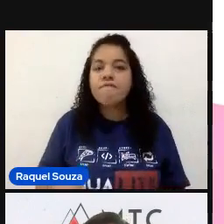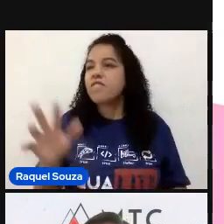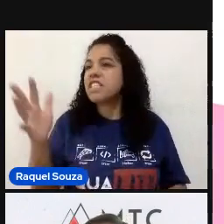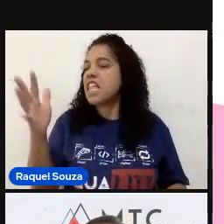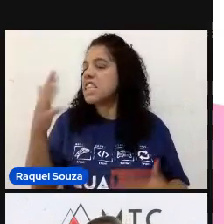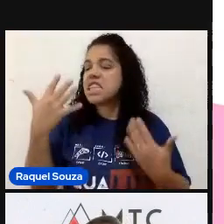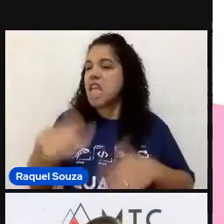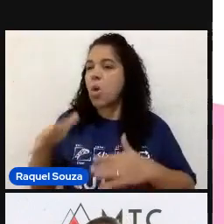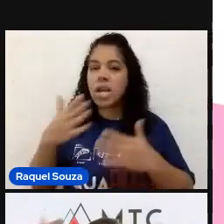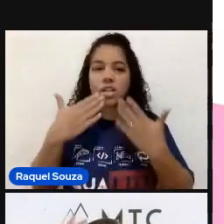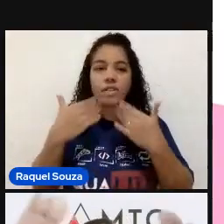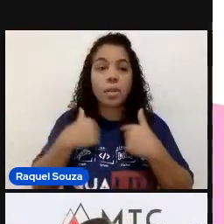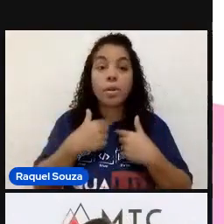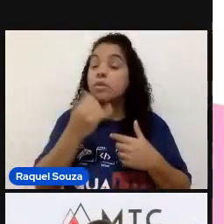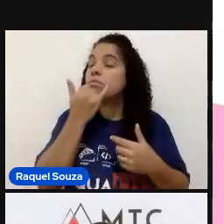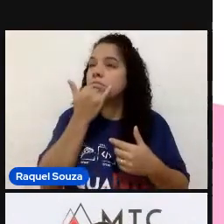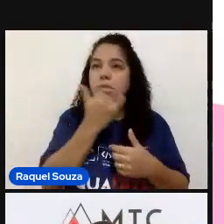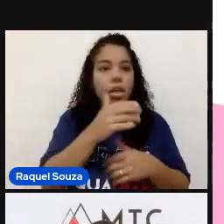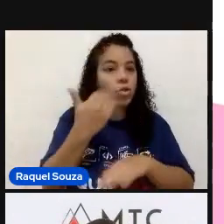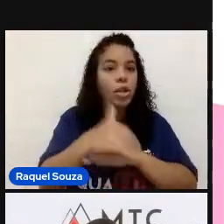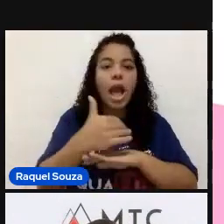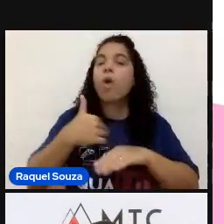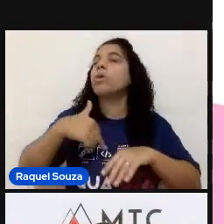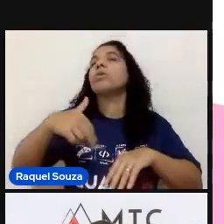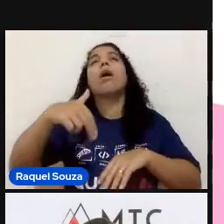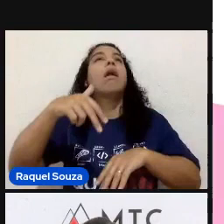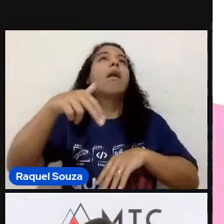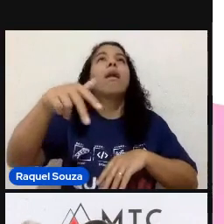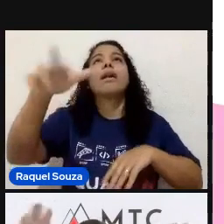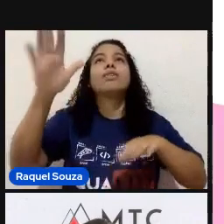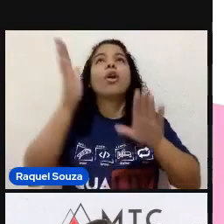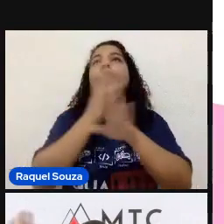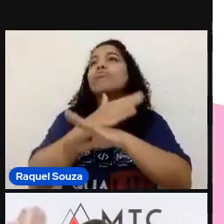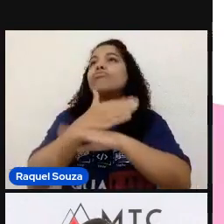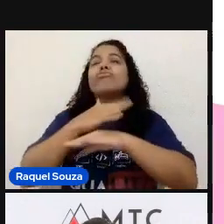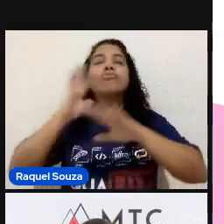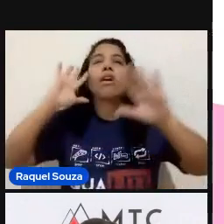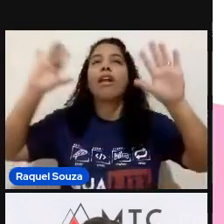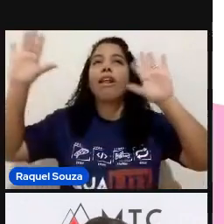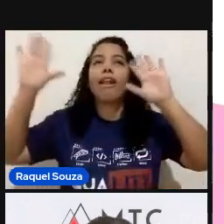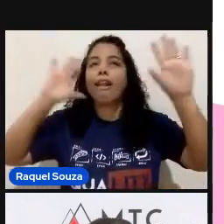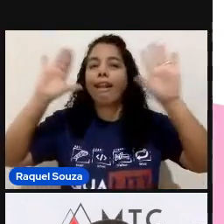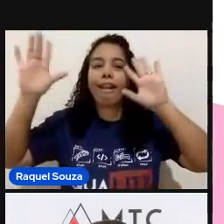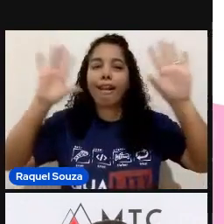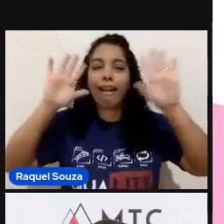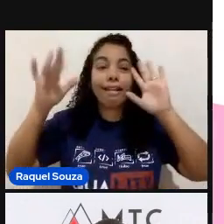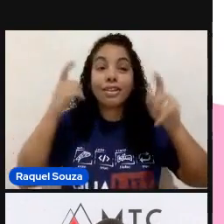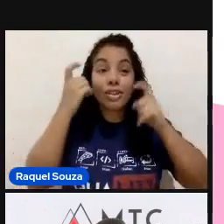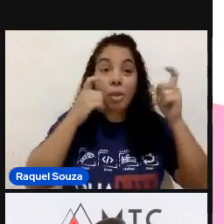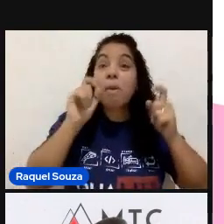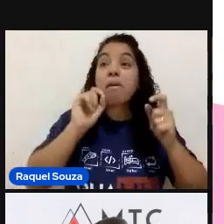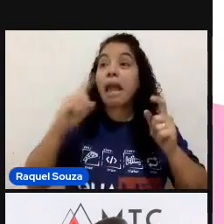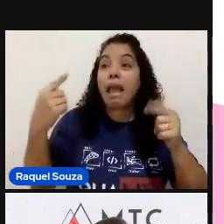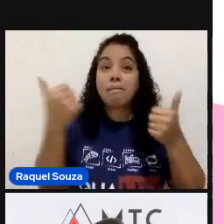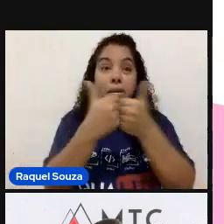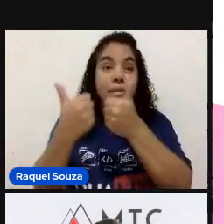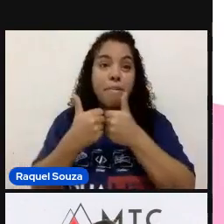comigo. Gente, eu tô andando na rua, eu tô olhando para o mundo. Minha cabeça tá no mundo, não tá em quem tá passando por mim.